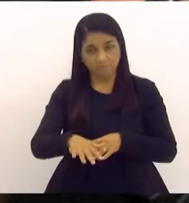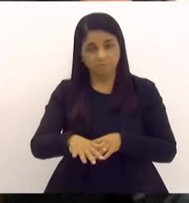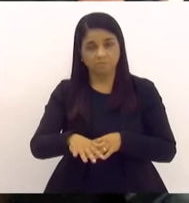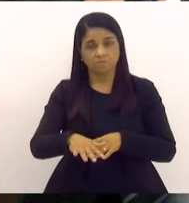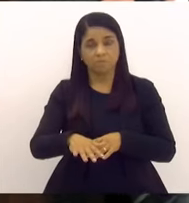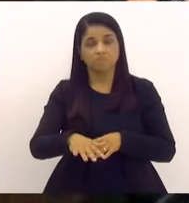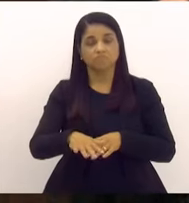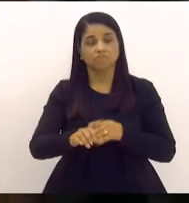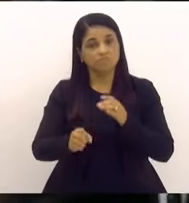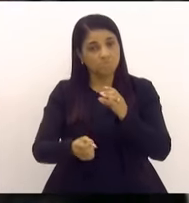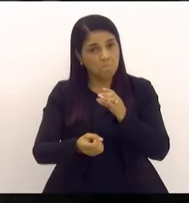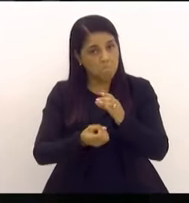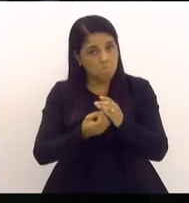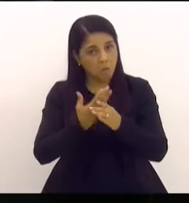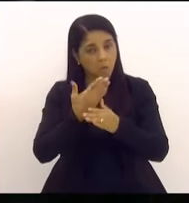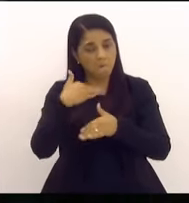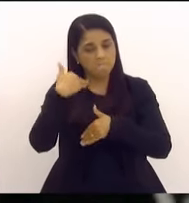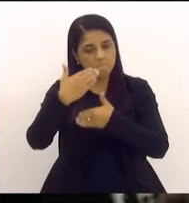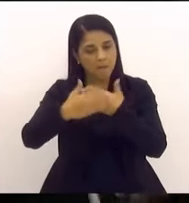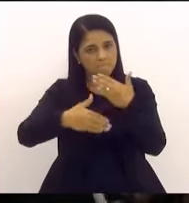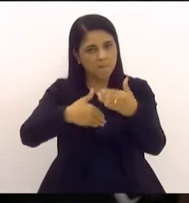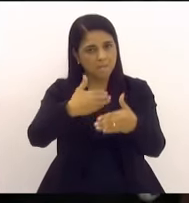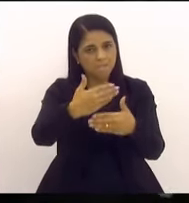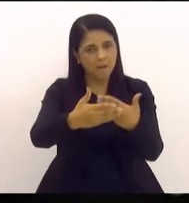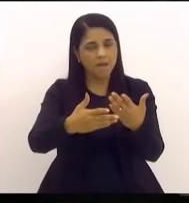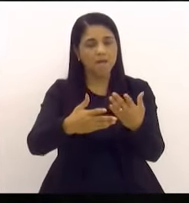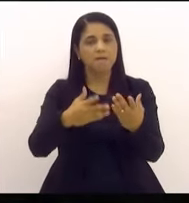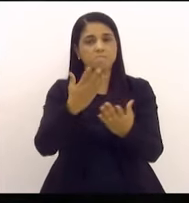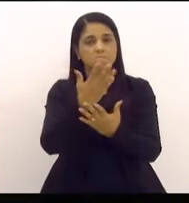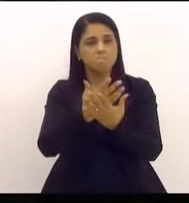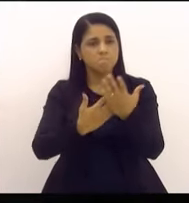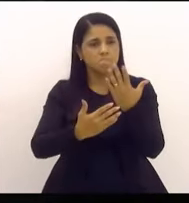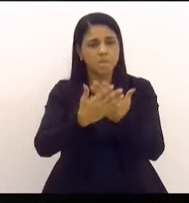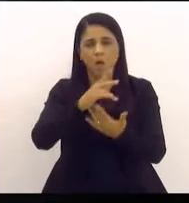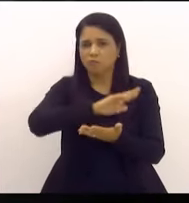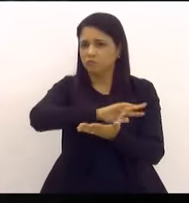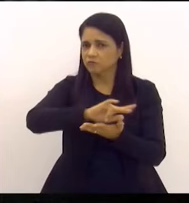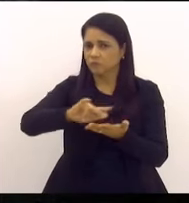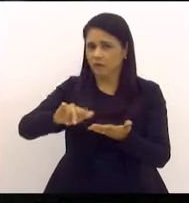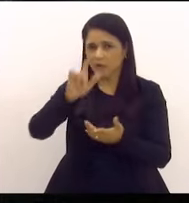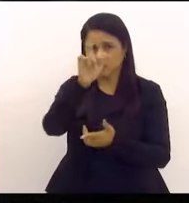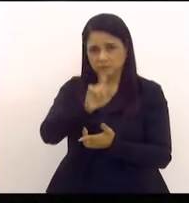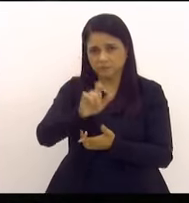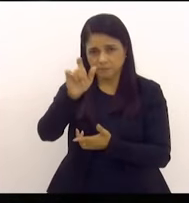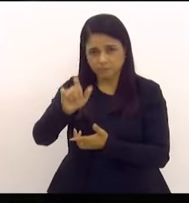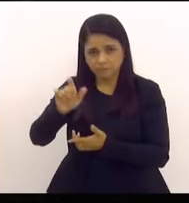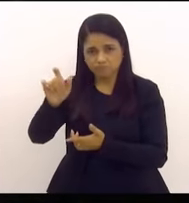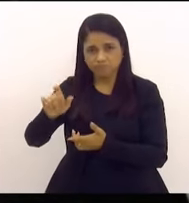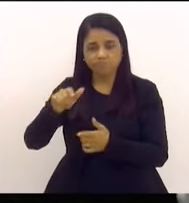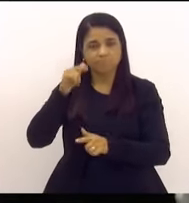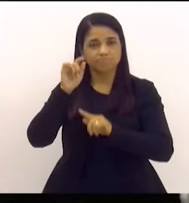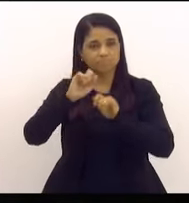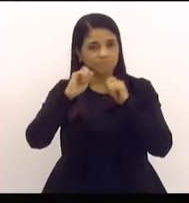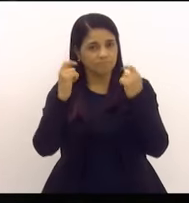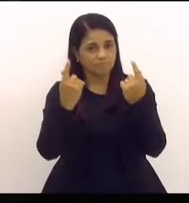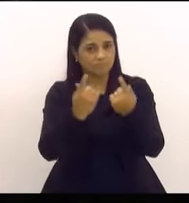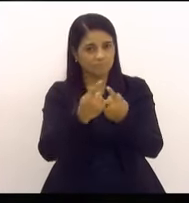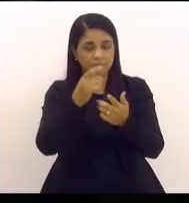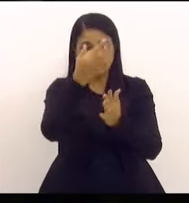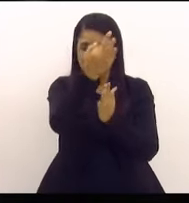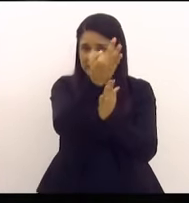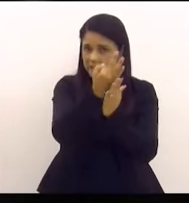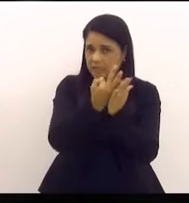foi construído a muitas mãos e de maneira intensa aqui na Alerj. Esse